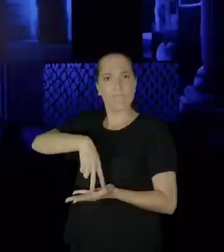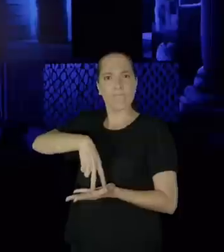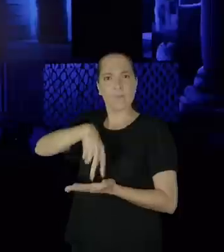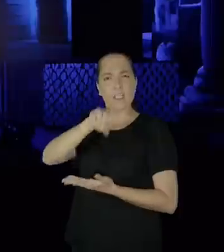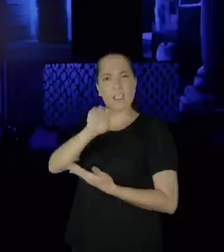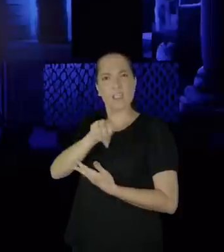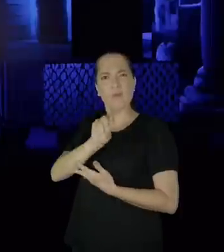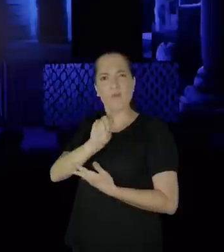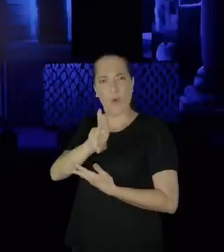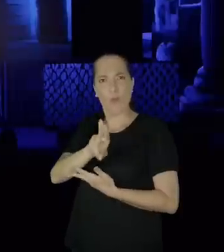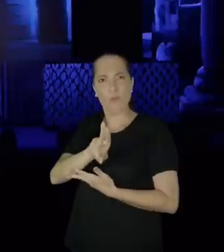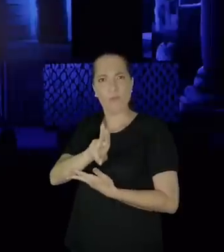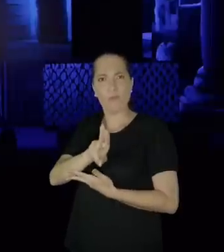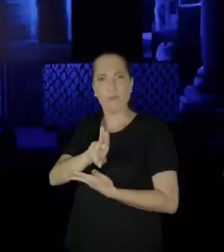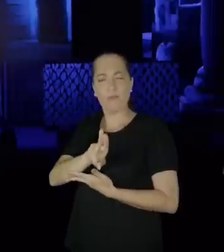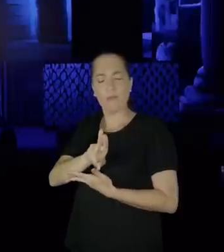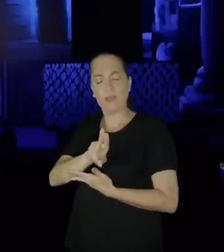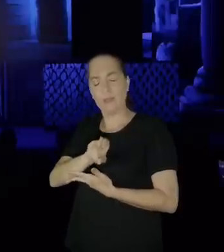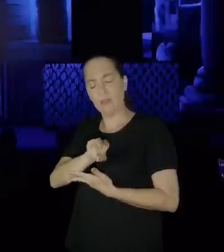assim estarei.